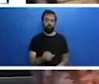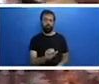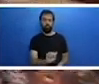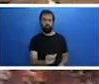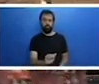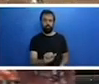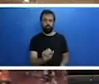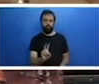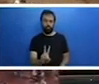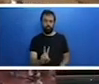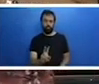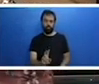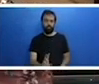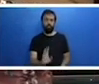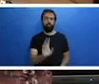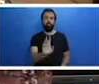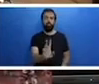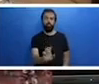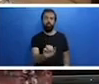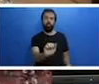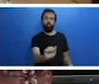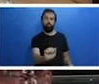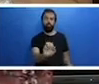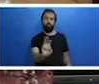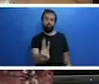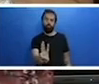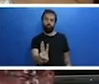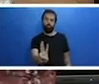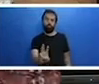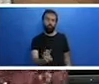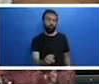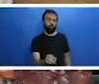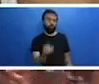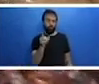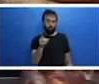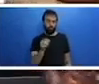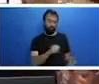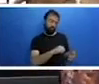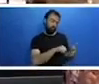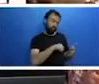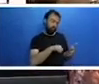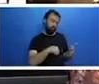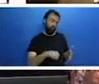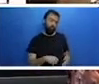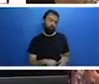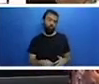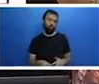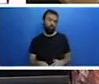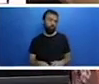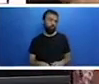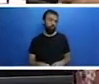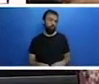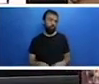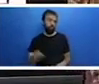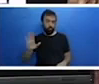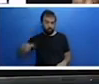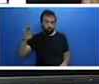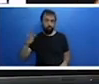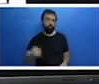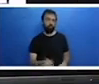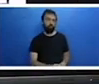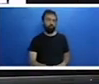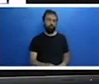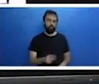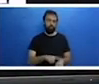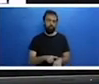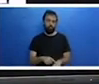você vai aqui nas suas brancas e coloca A2/3, faz a movimentação e bate no relógio abrindo